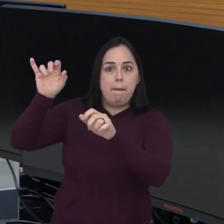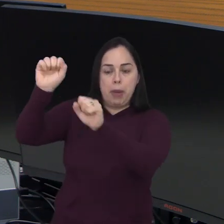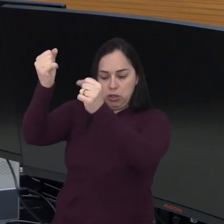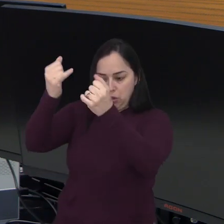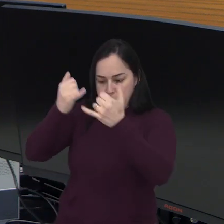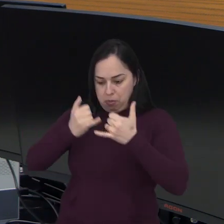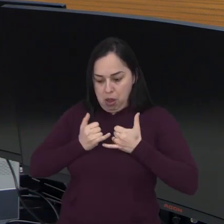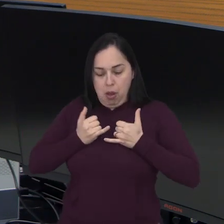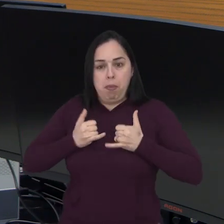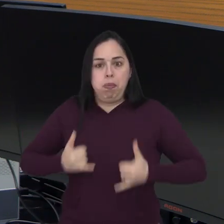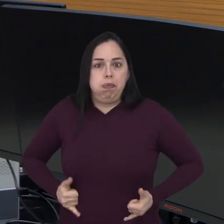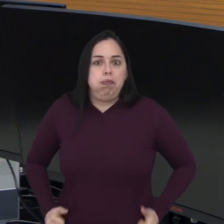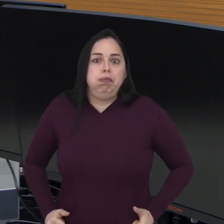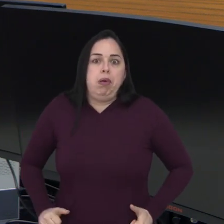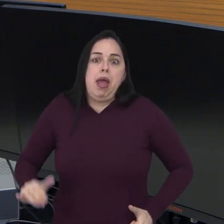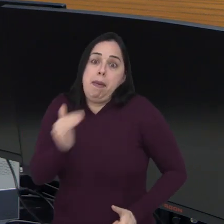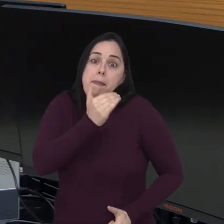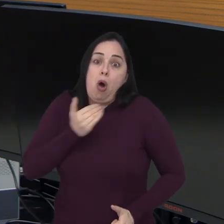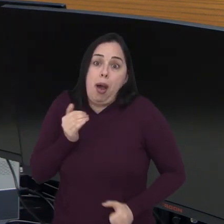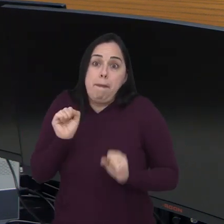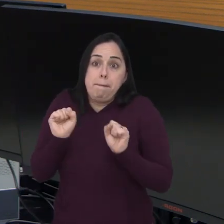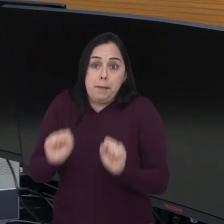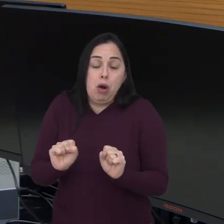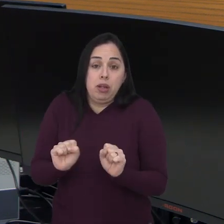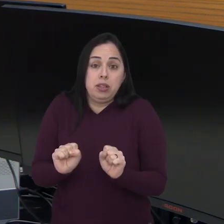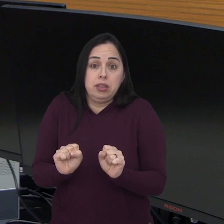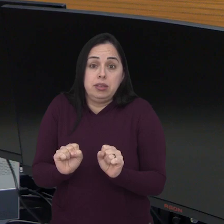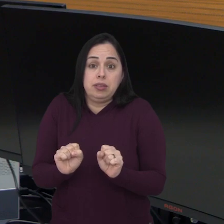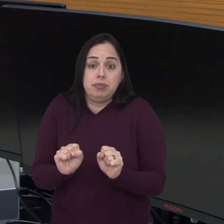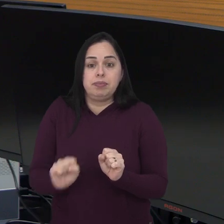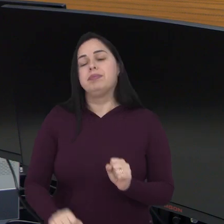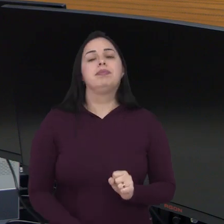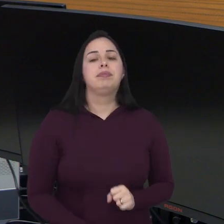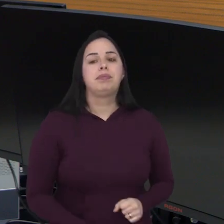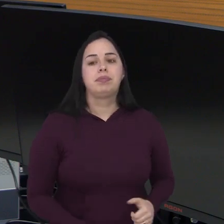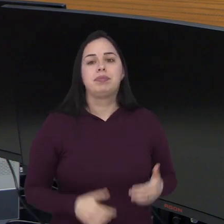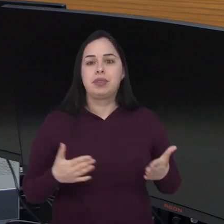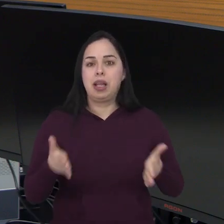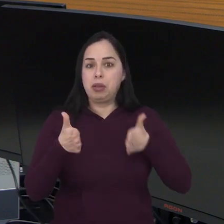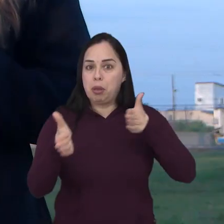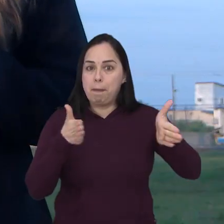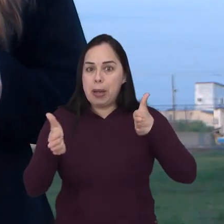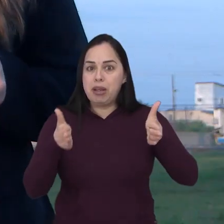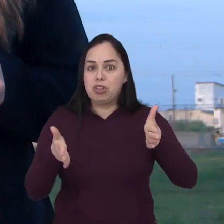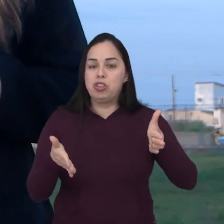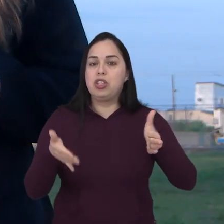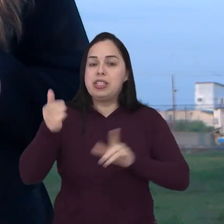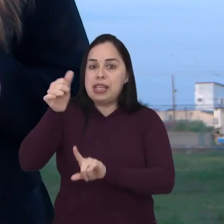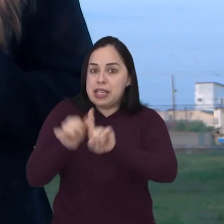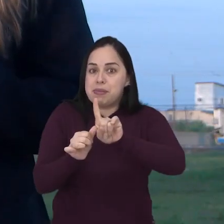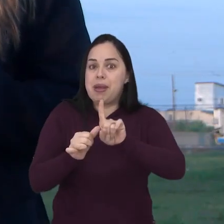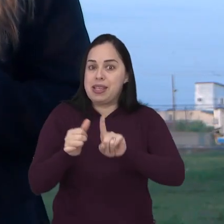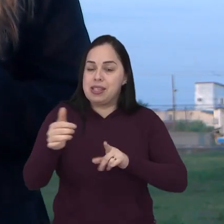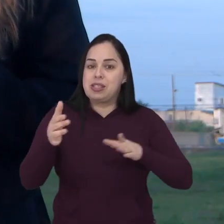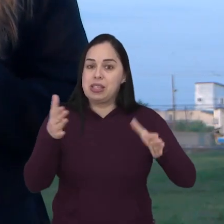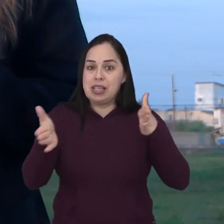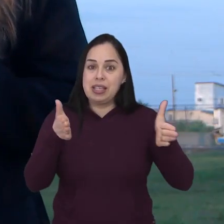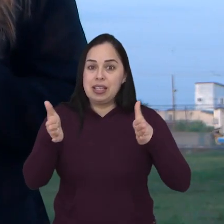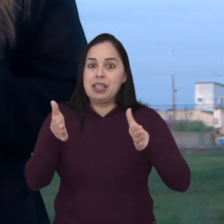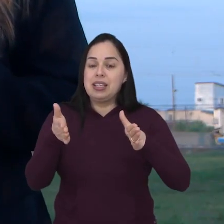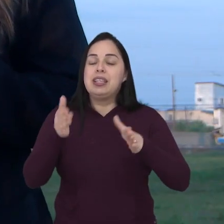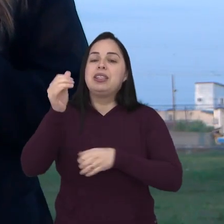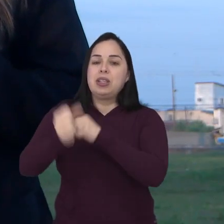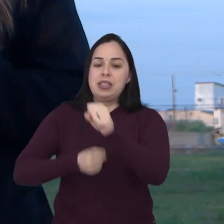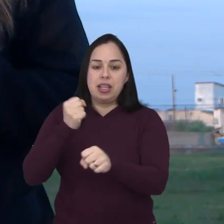pode ser até fatal através de algum choque em razão de algum material condutor de eletricidade. No primeiro semestre de